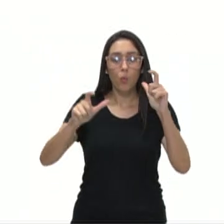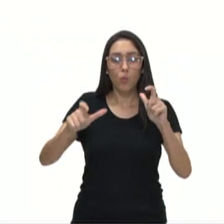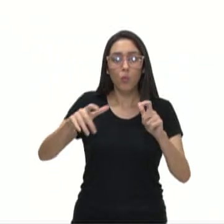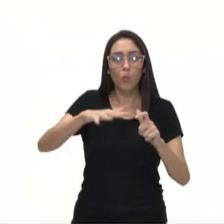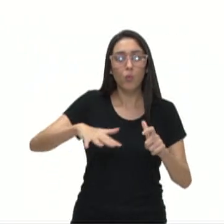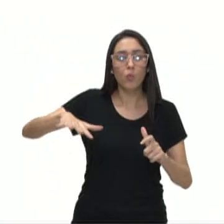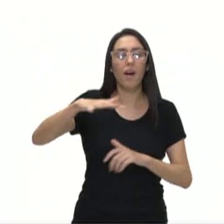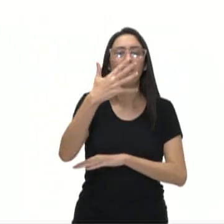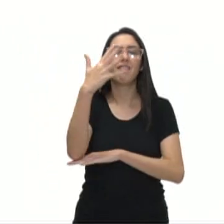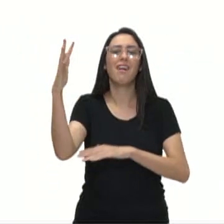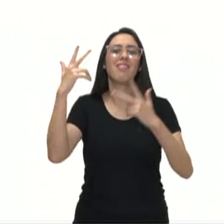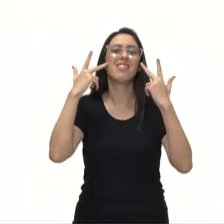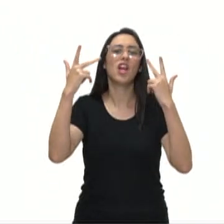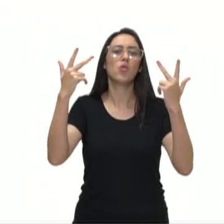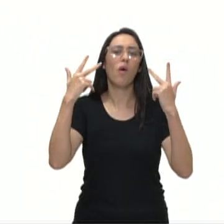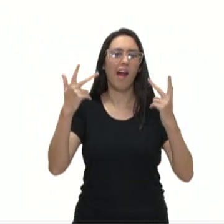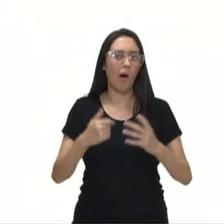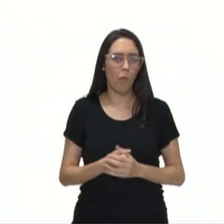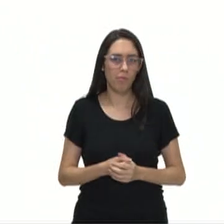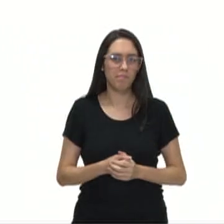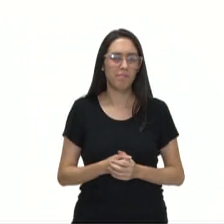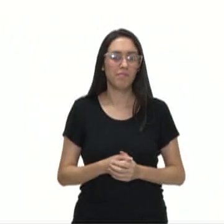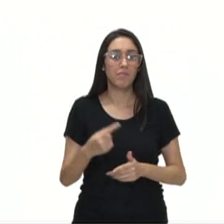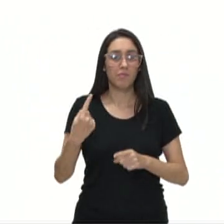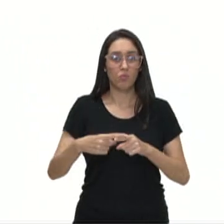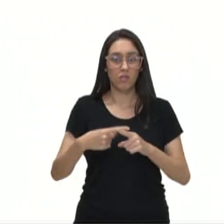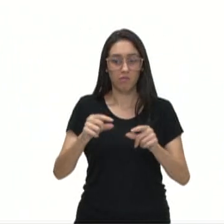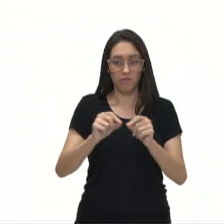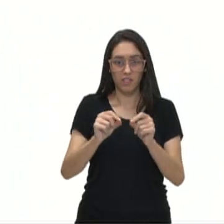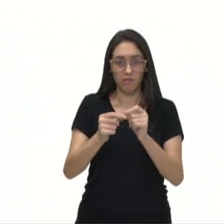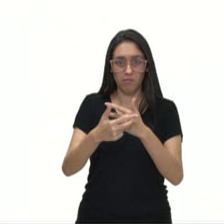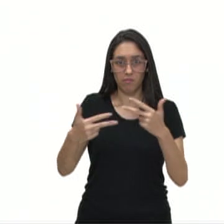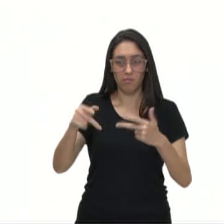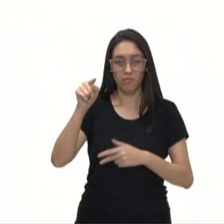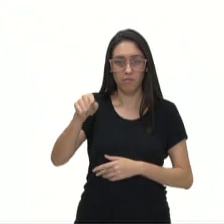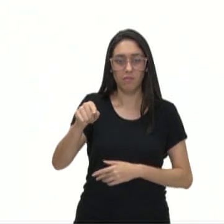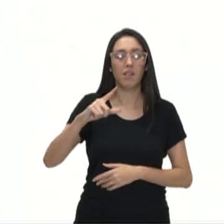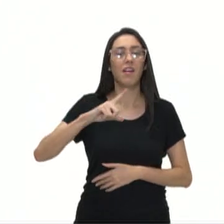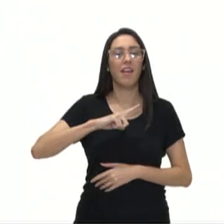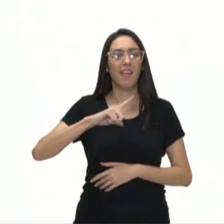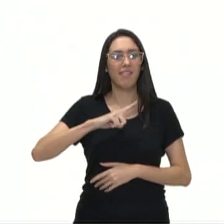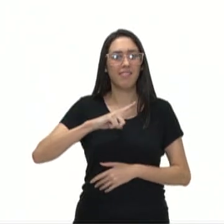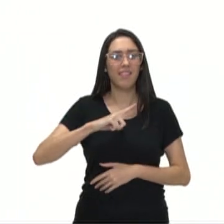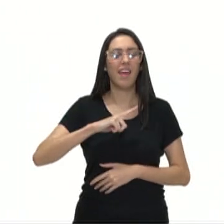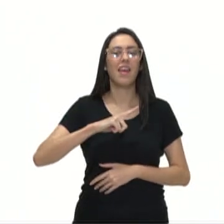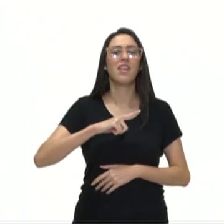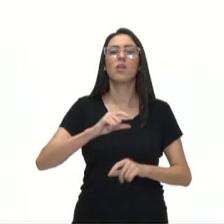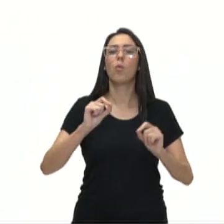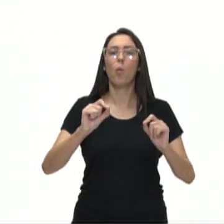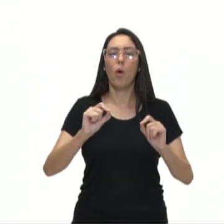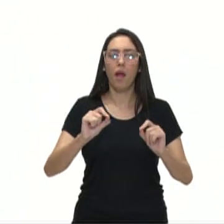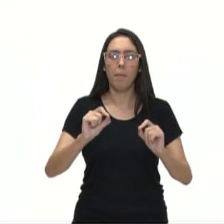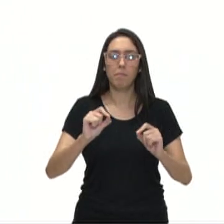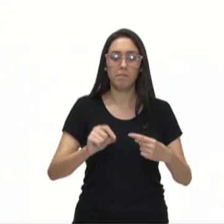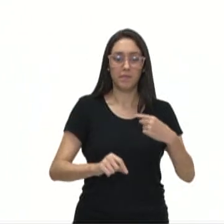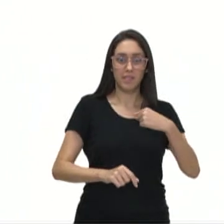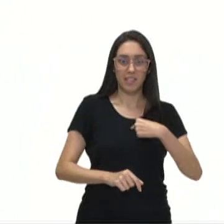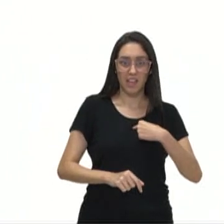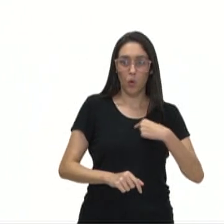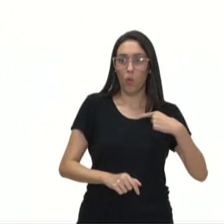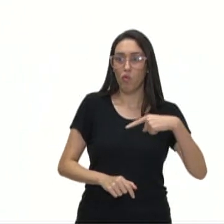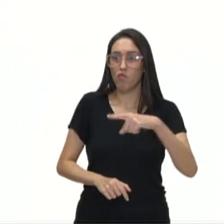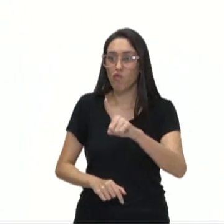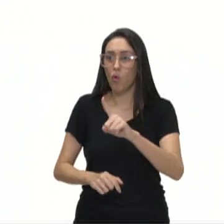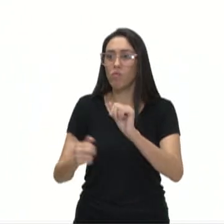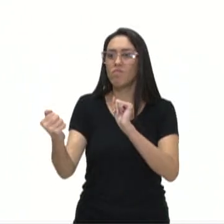natural, de modo que, através dessas práticas, há uma integração do praticante com a